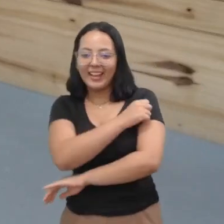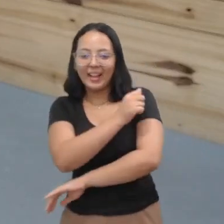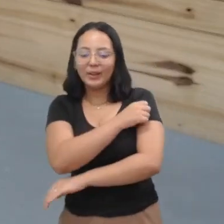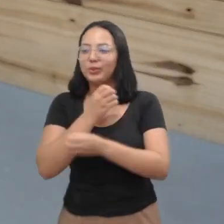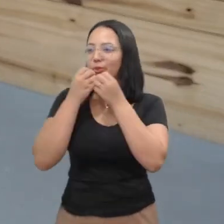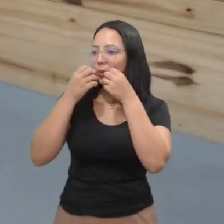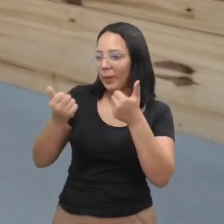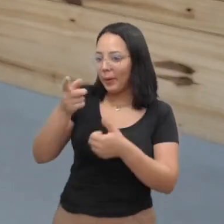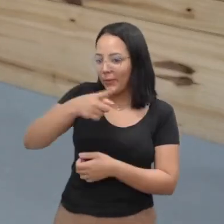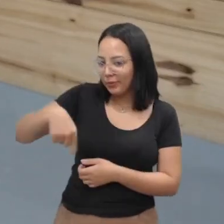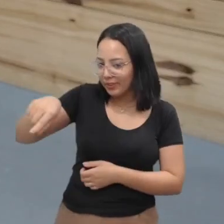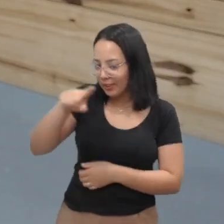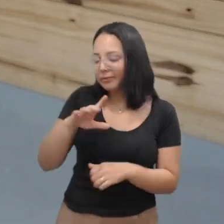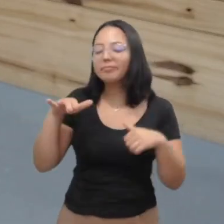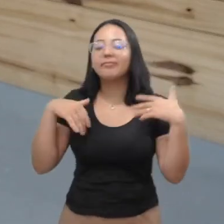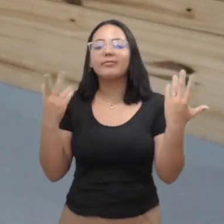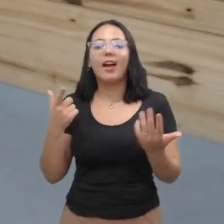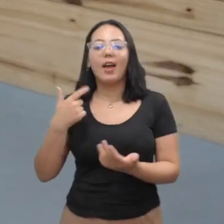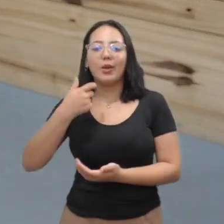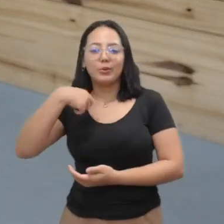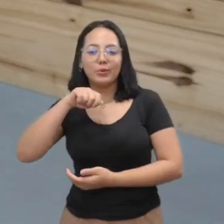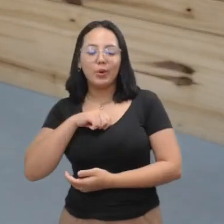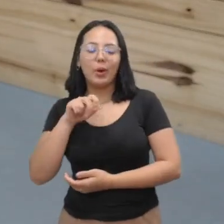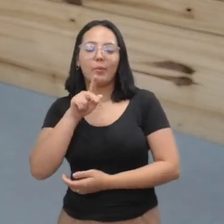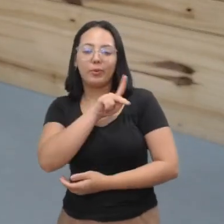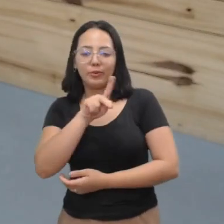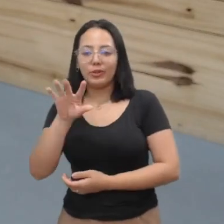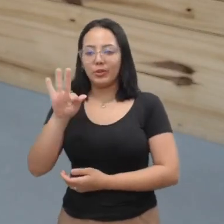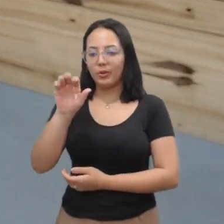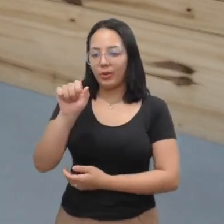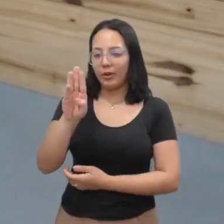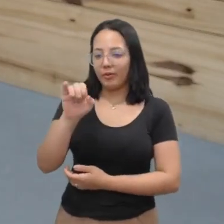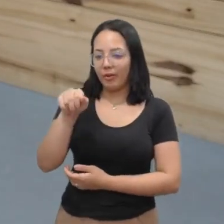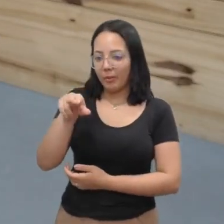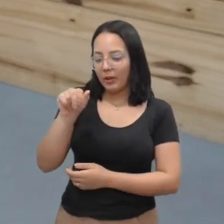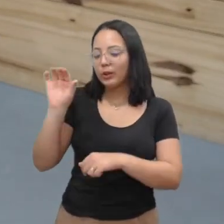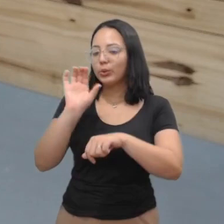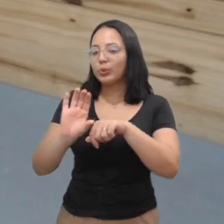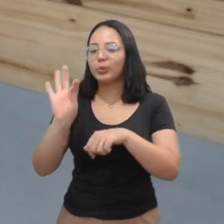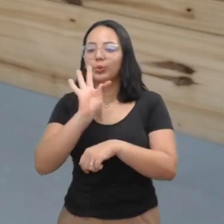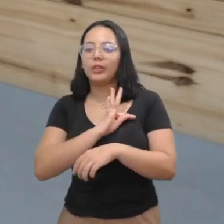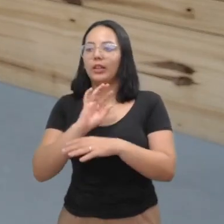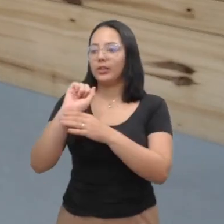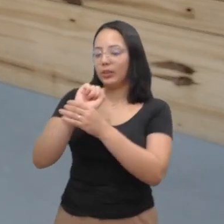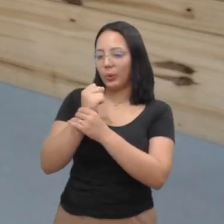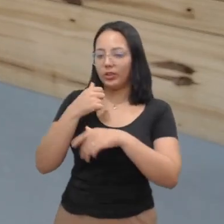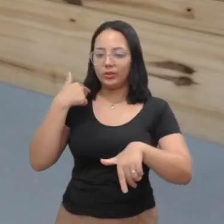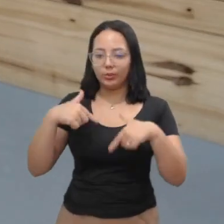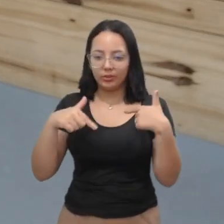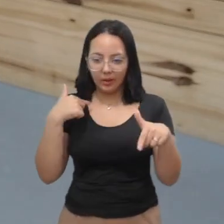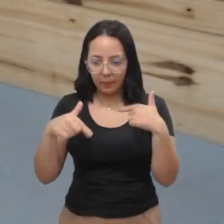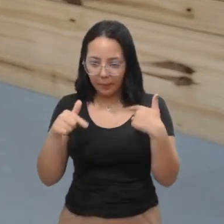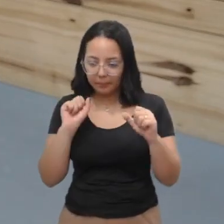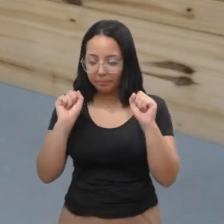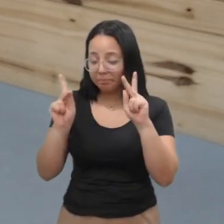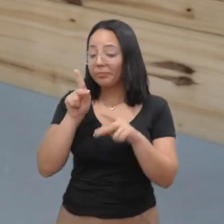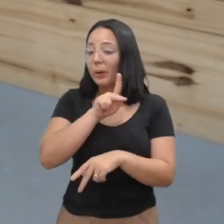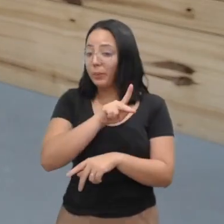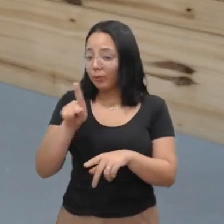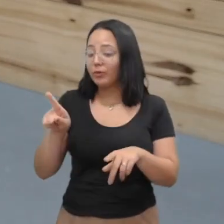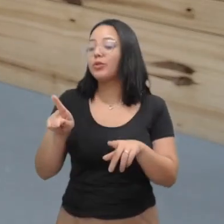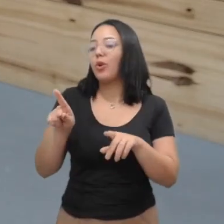estudante, tudo bem com você? Eu sou a professora Fabiana Batista, do curso técnico de Segurança do Trabalho,